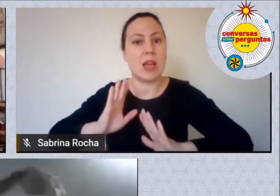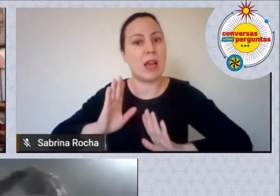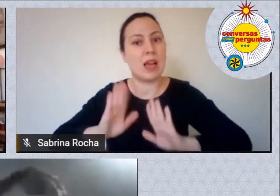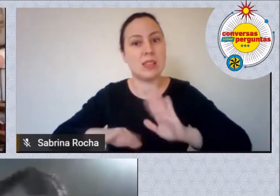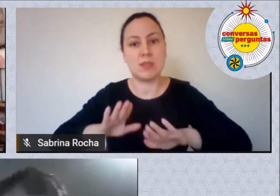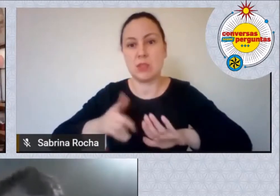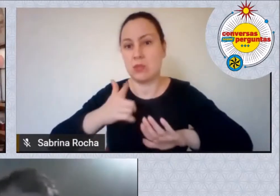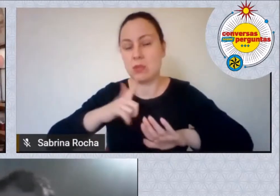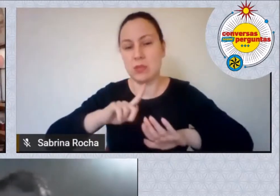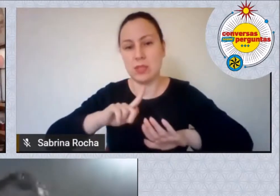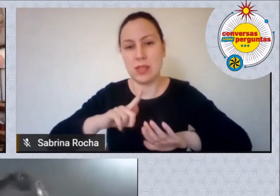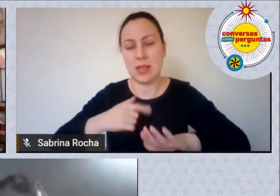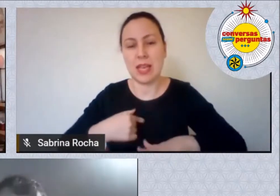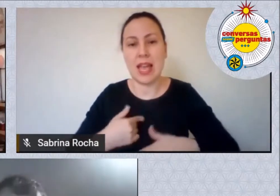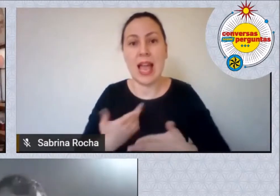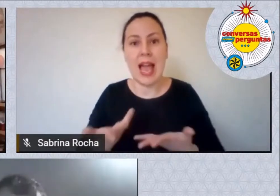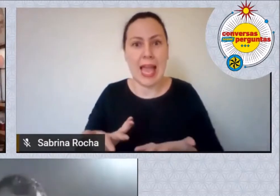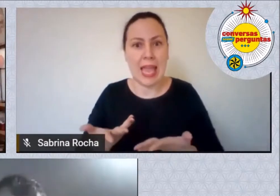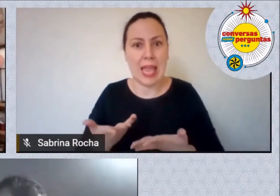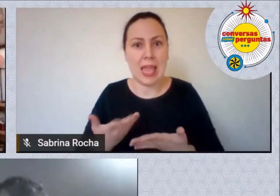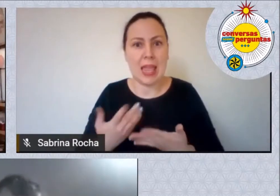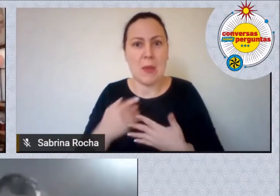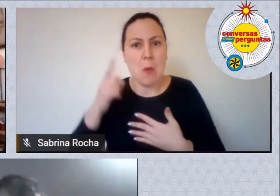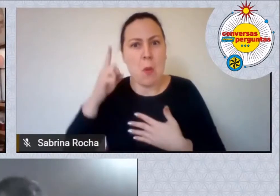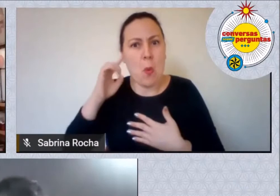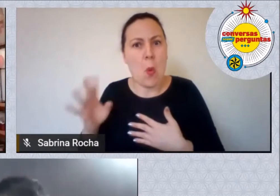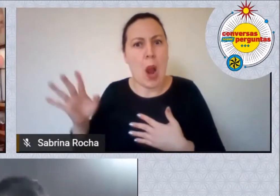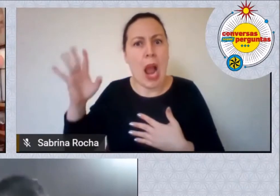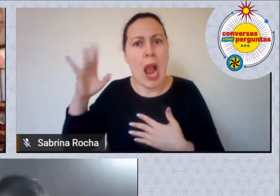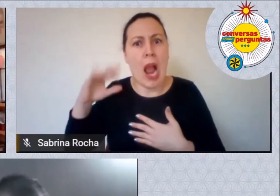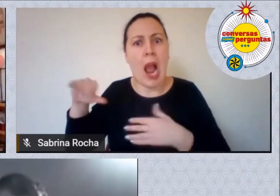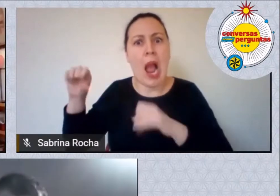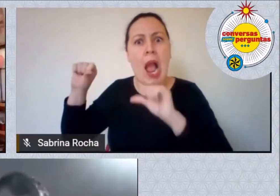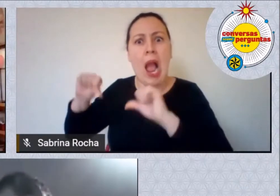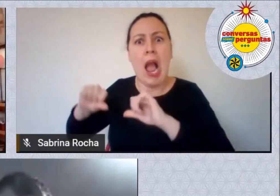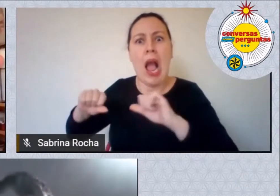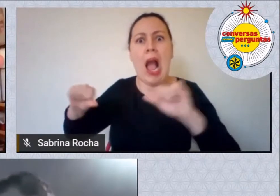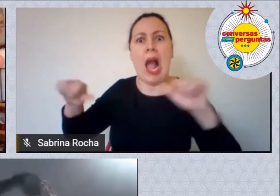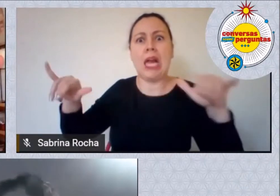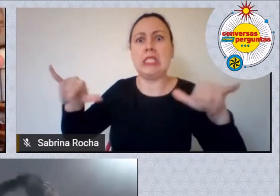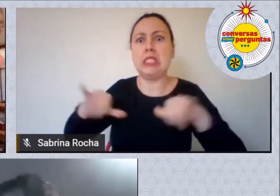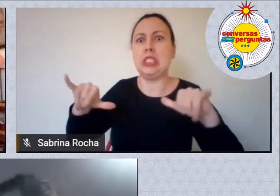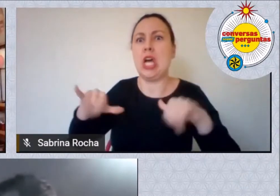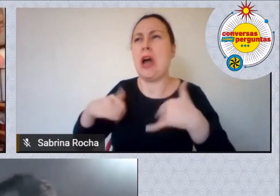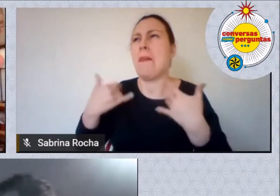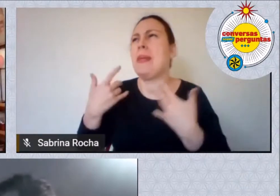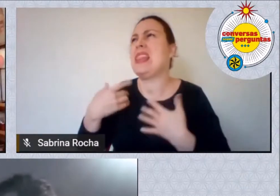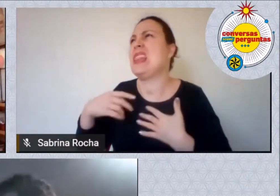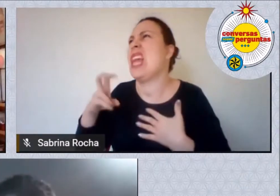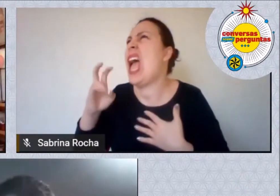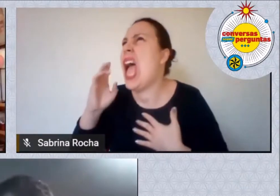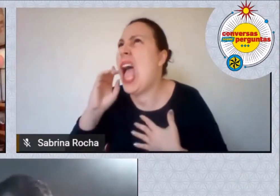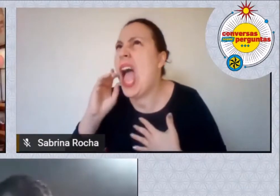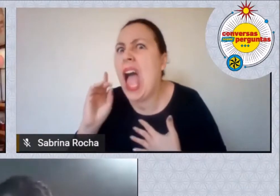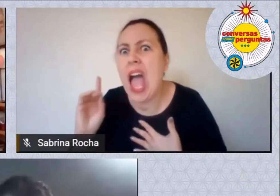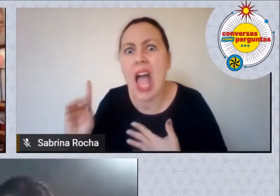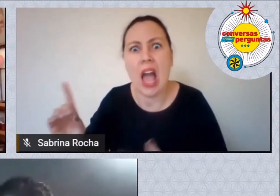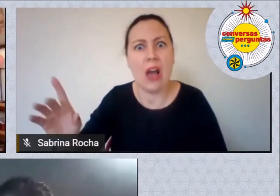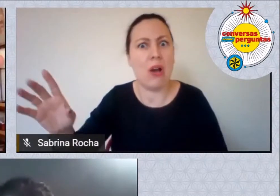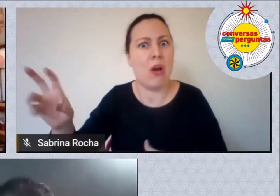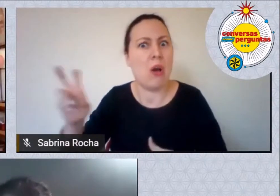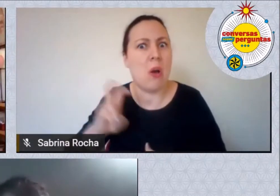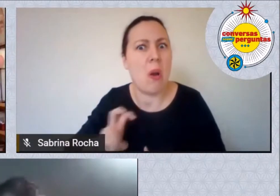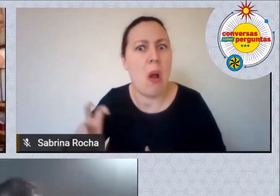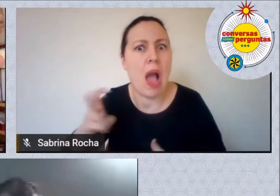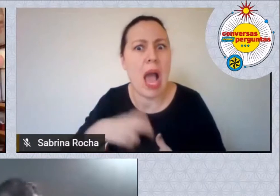fogem da realidade e vão para a sua fantasia. E daí sofrem com excesso de angústia e falta de medo. Outras